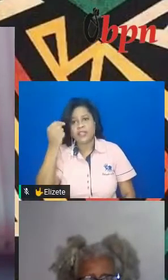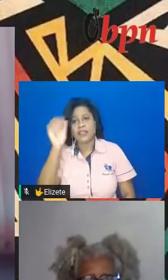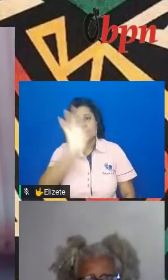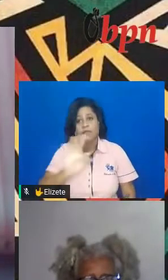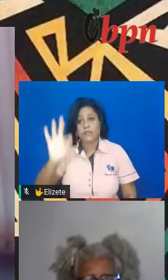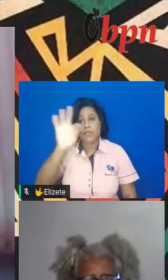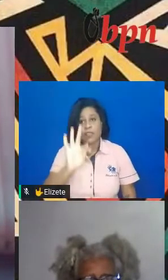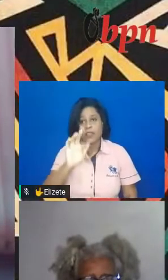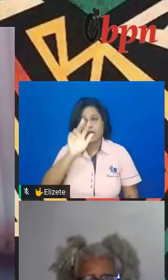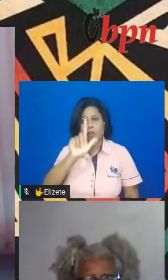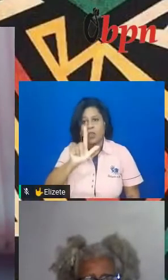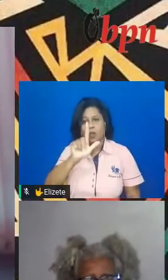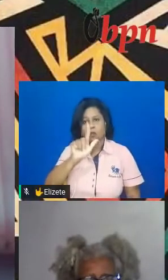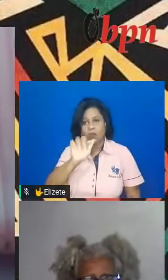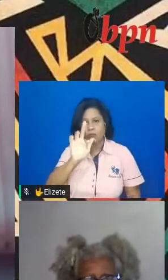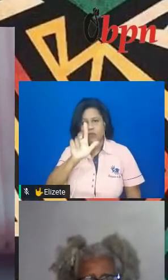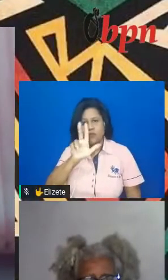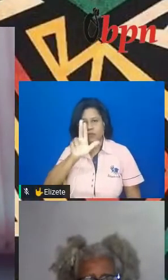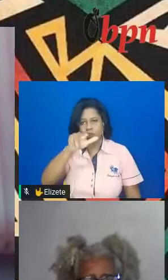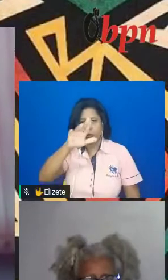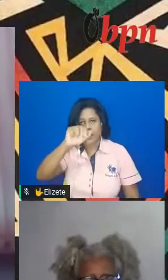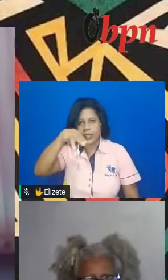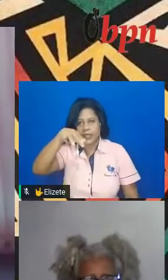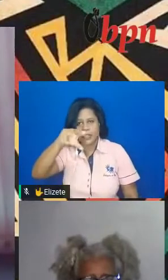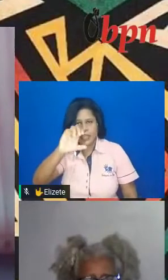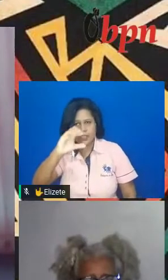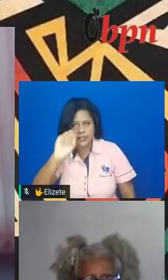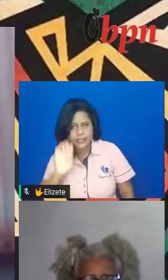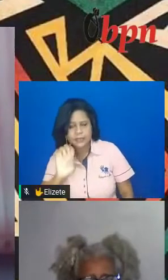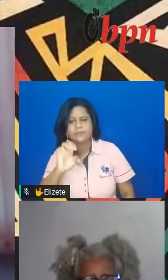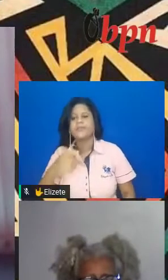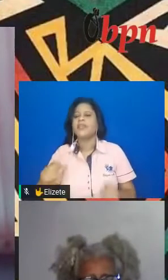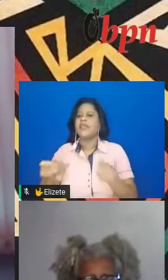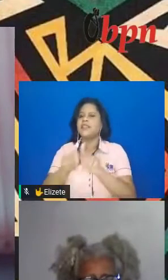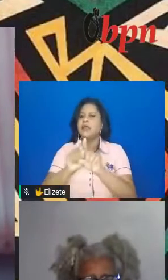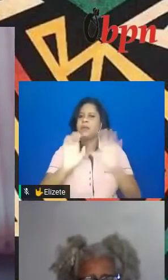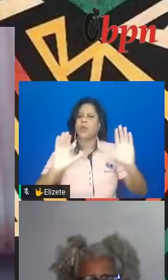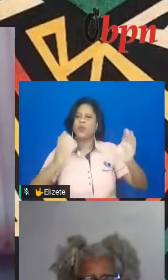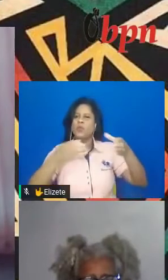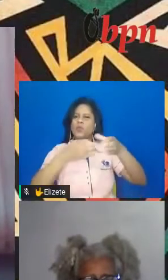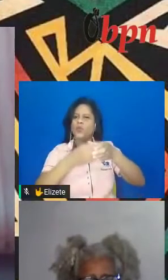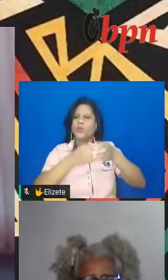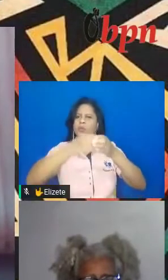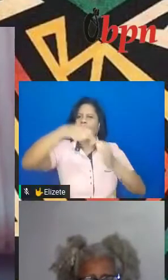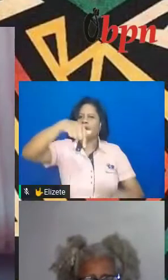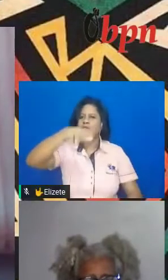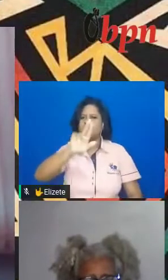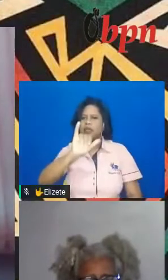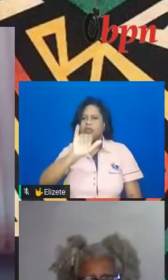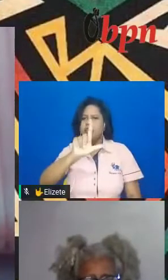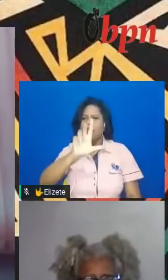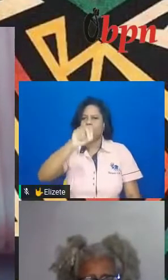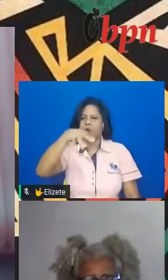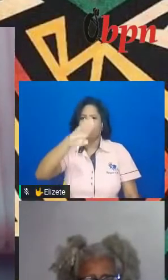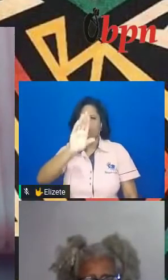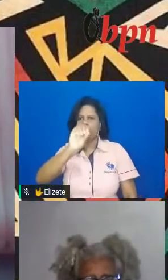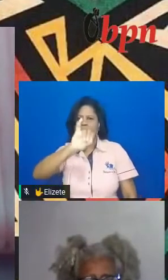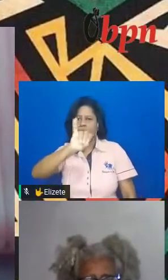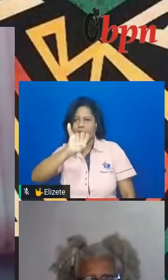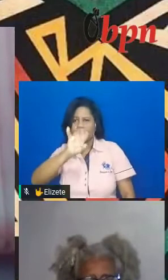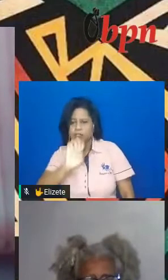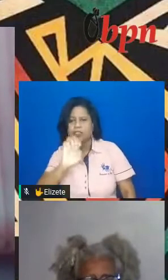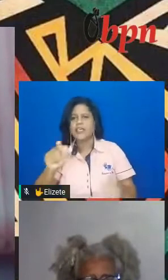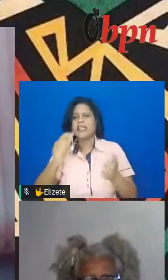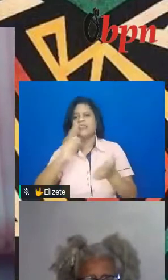publicação foi de 1990, na série Cadernos Negros, do Grupo Quilomboje. Ela tem 7 livros publicados, entre